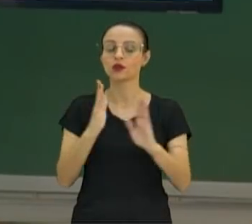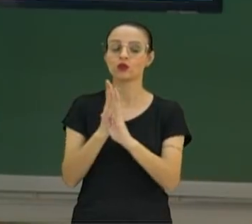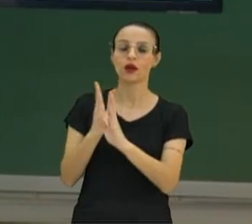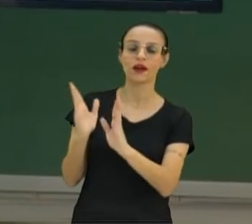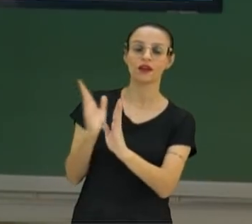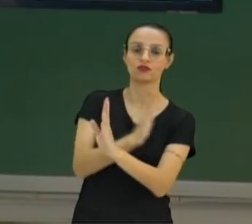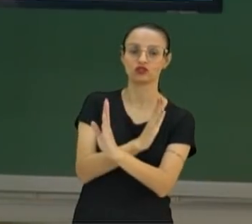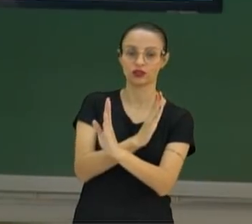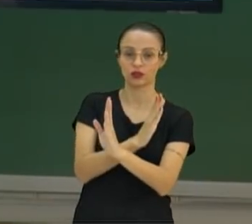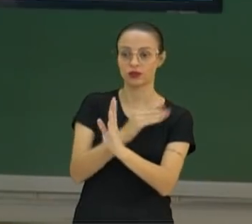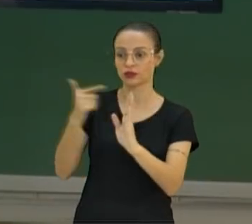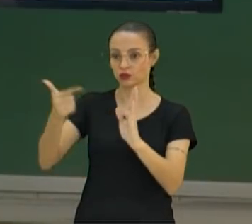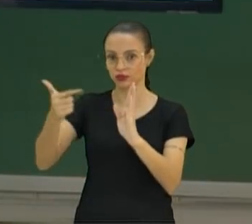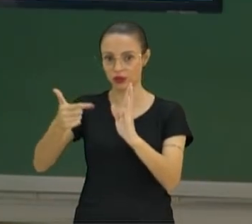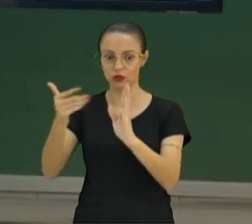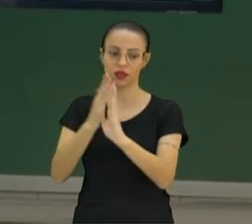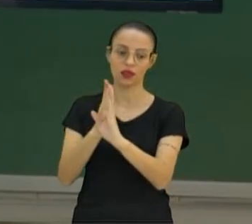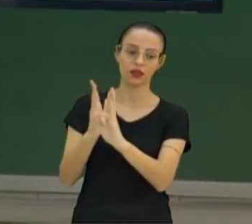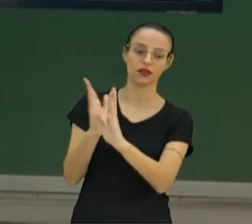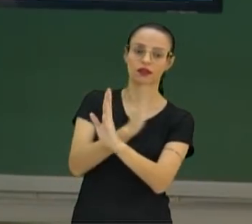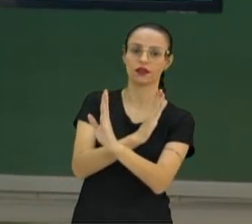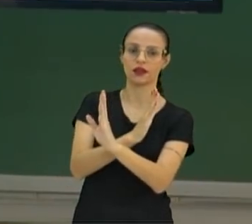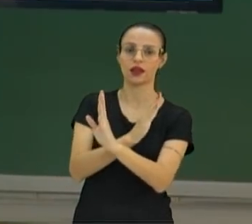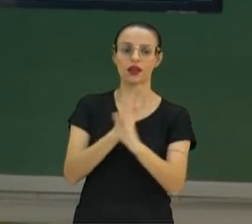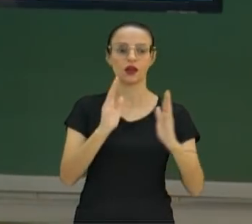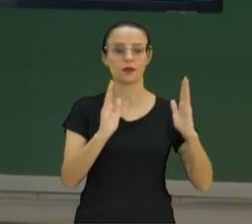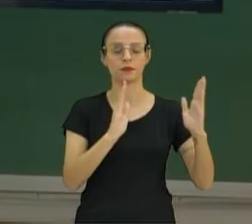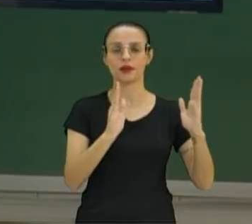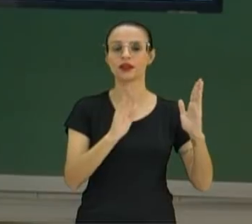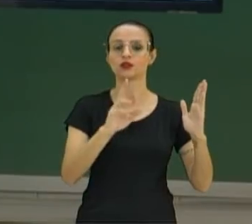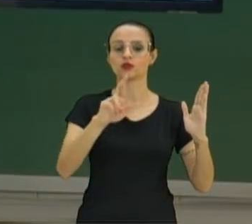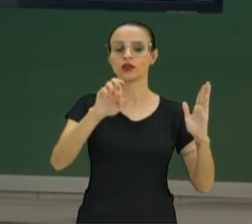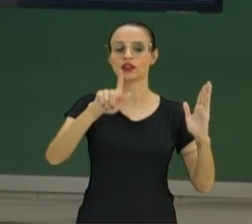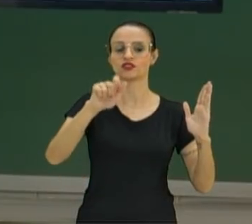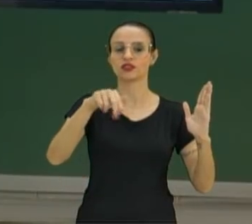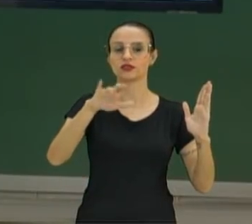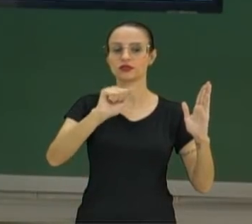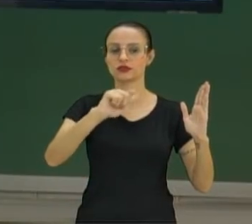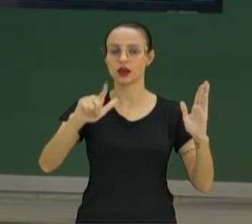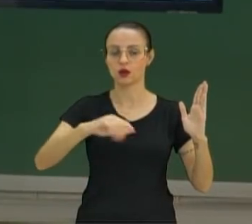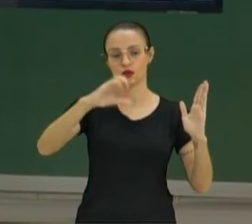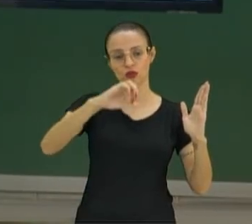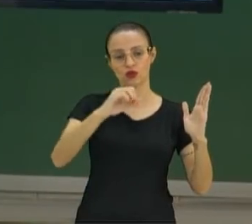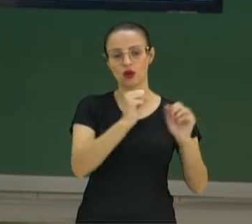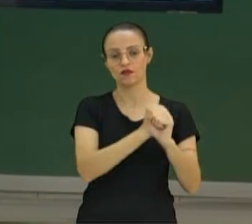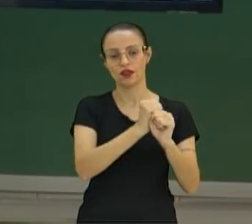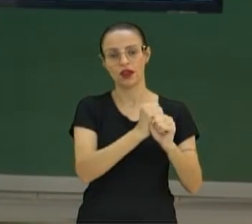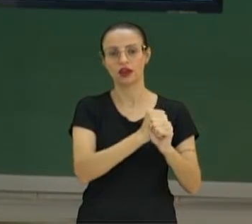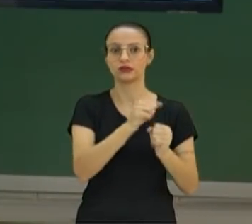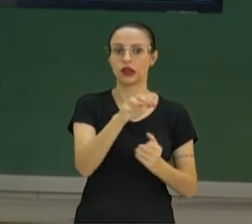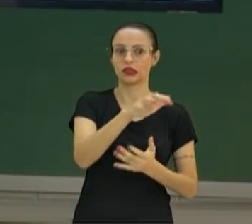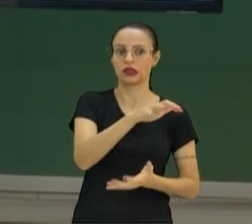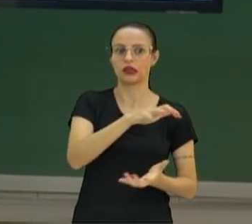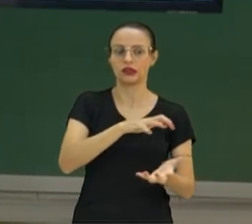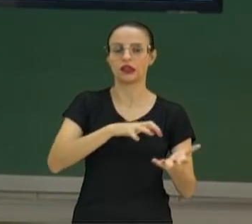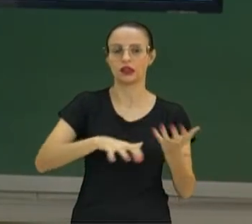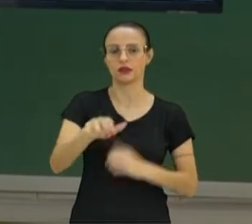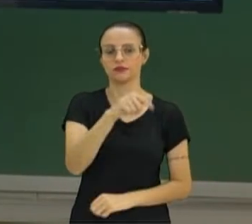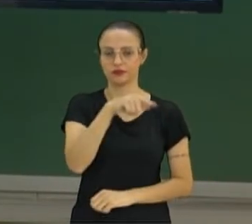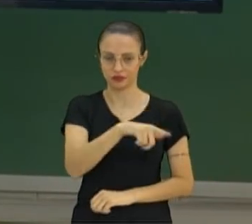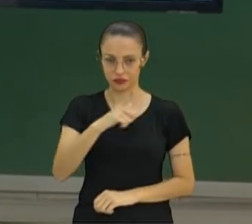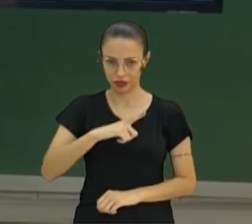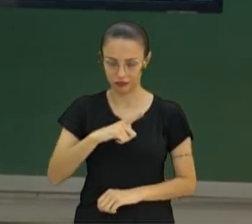anterior ao Segundo Reinado, nós temos aí o período regencial de 9 anos, né? Vai acontecer ali as revoltas